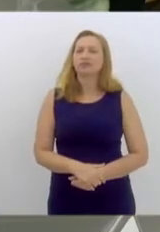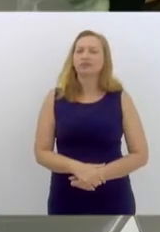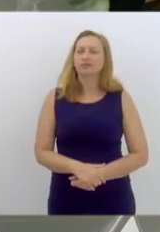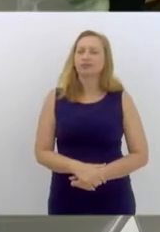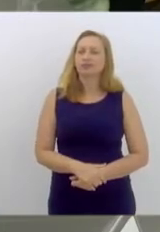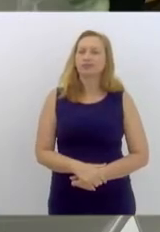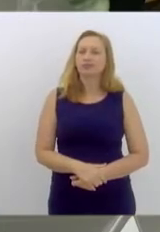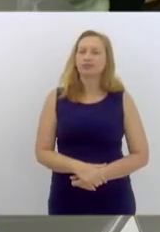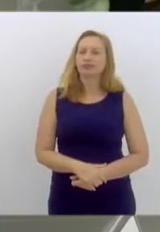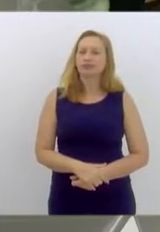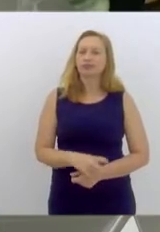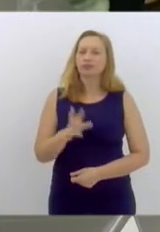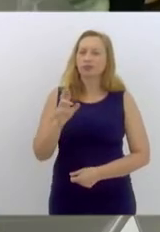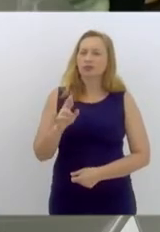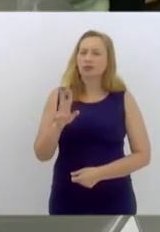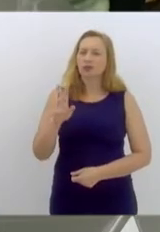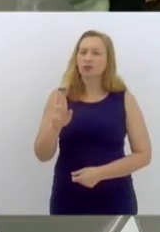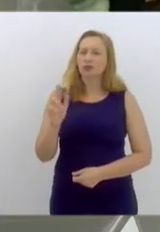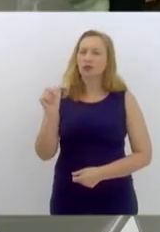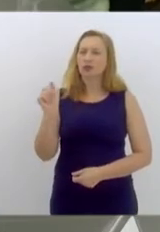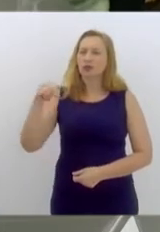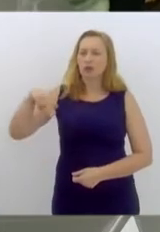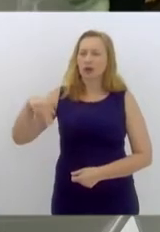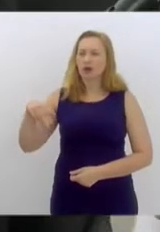O Juan Rodrigues,